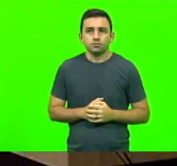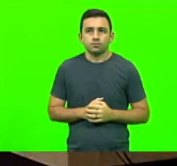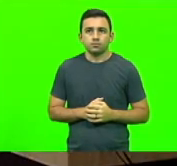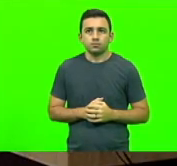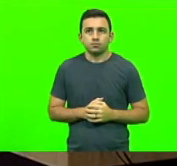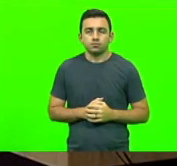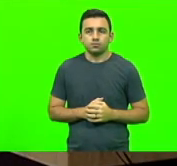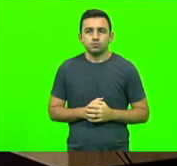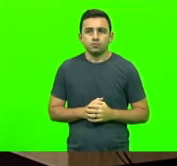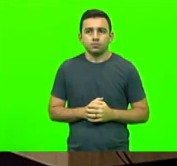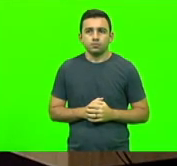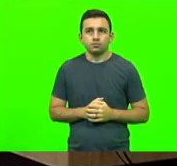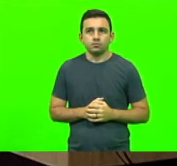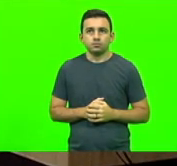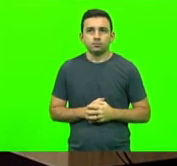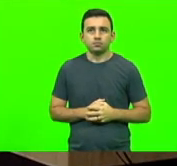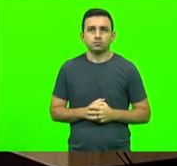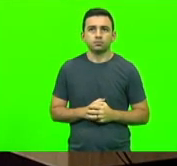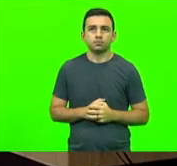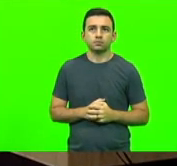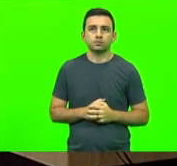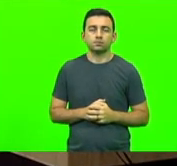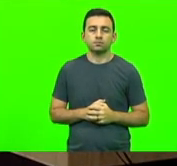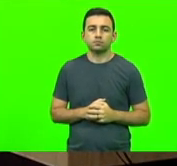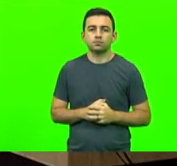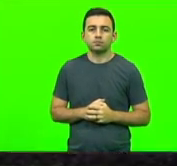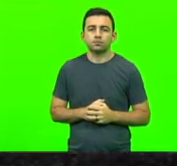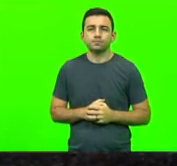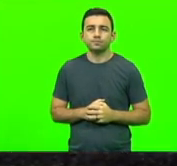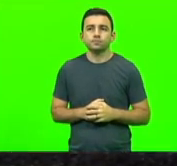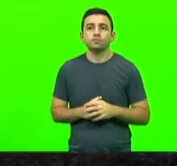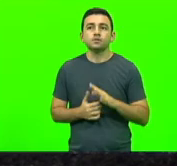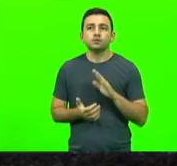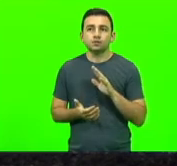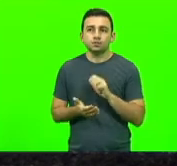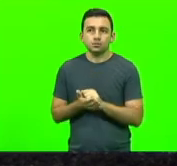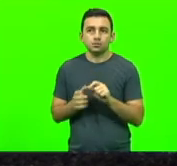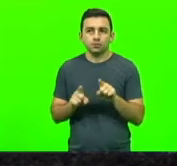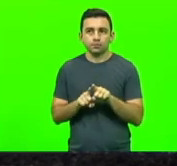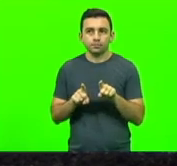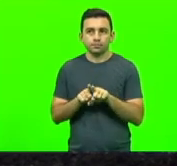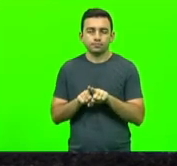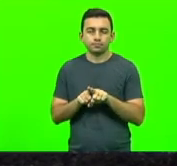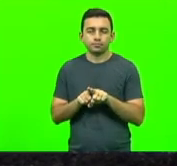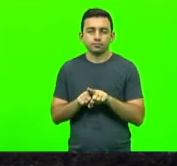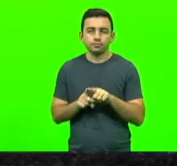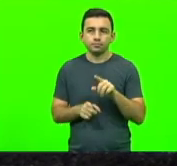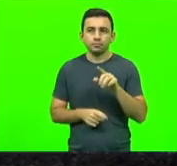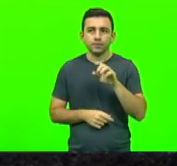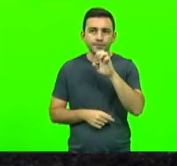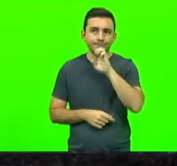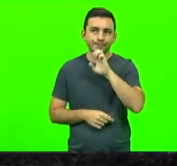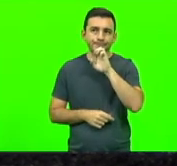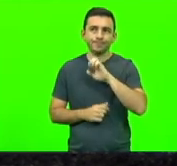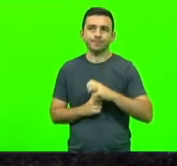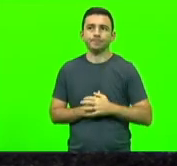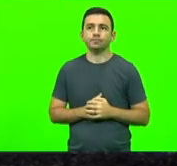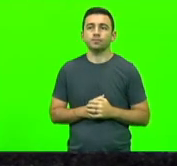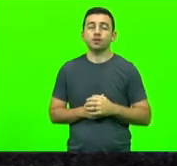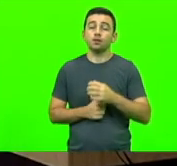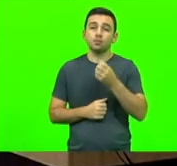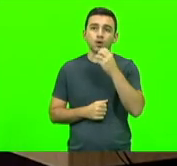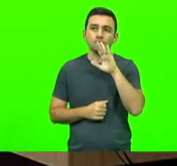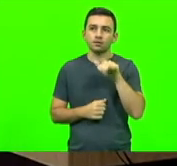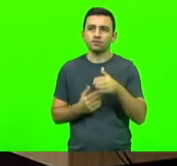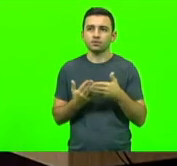deputado Zé Milton Schiff. Ainda escrito o deputado Felipe. Vossa Excelência tem a palavra, deputado. Muito boa tarde, senhoras